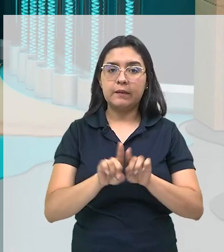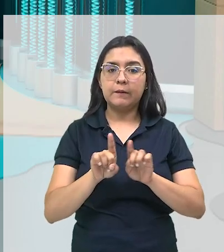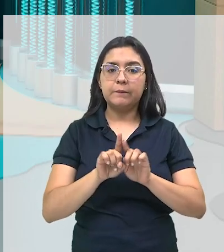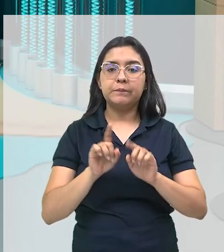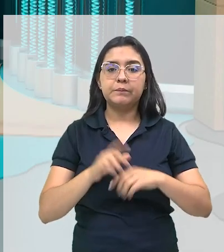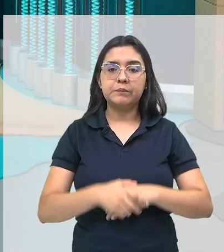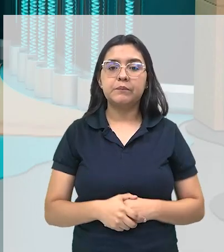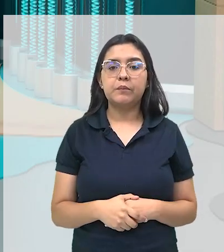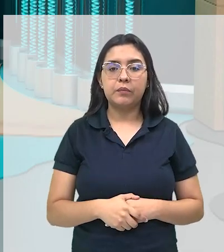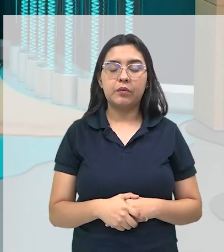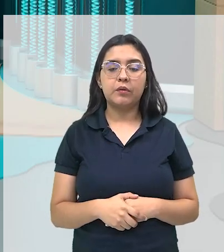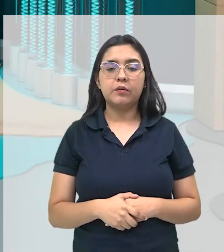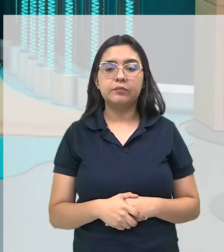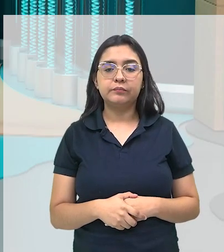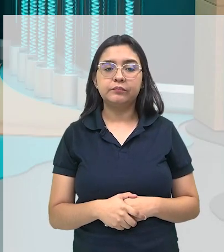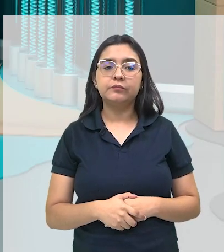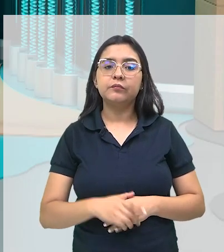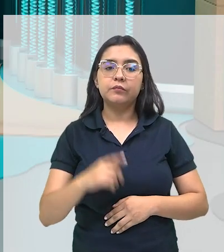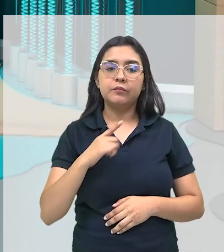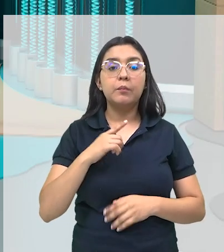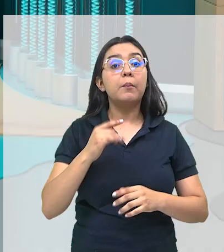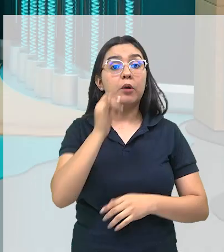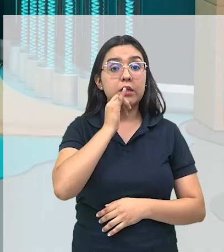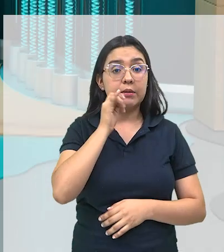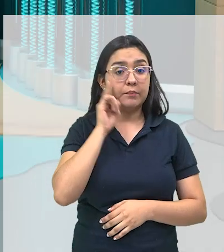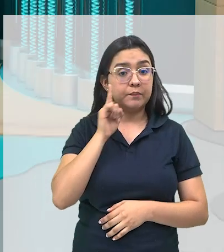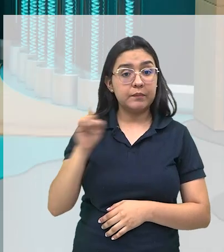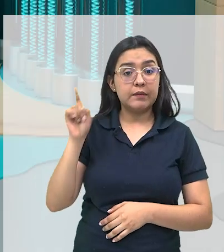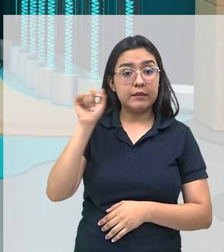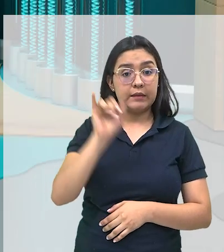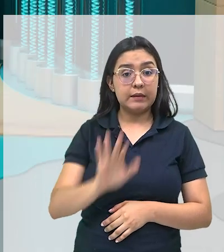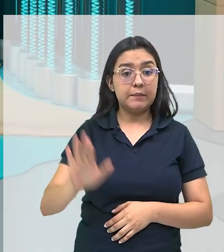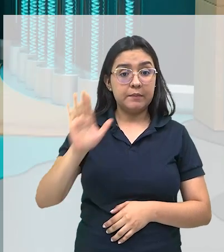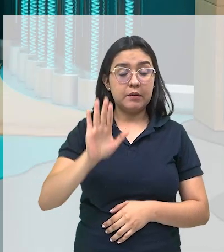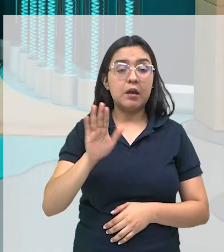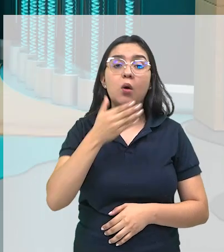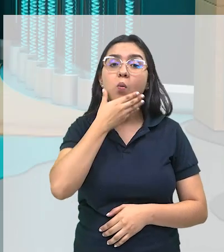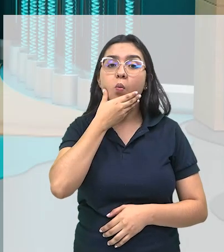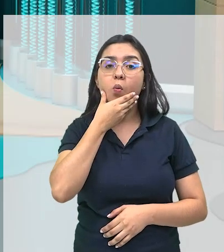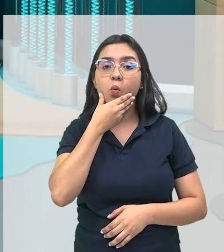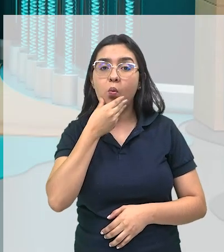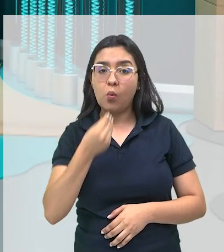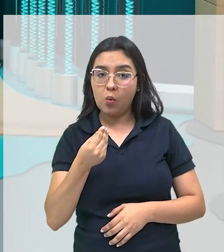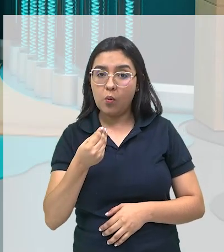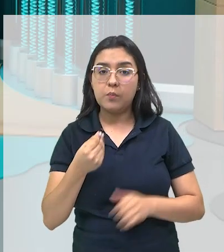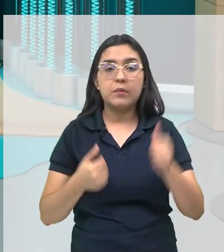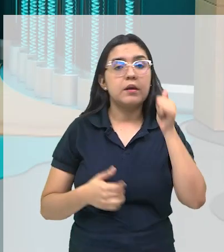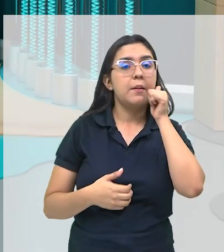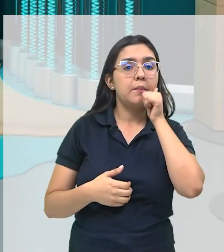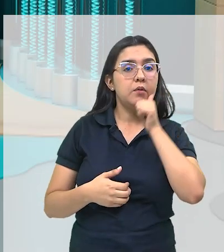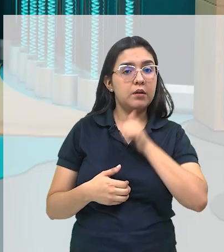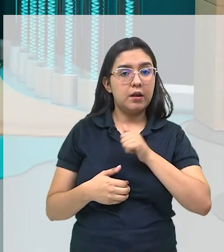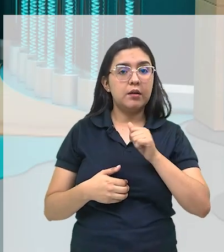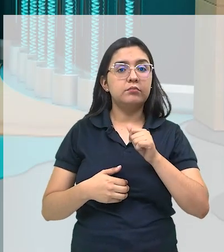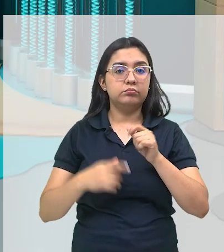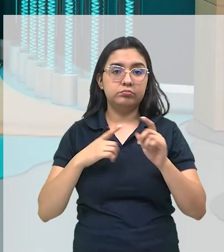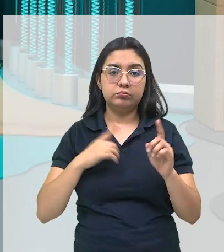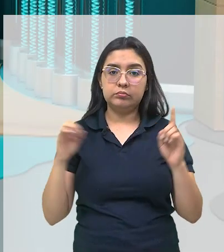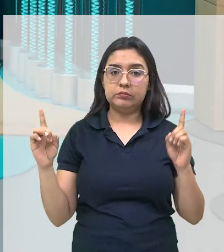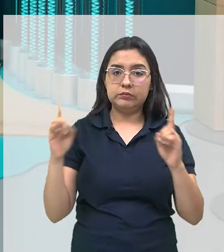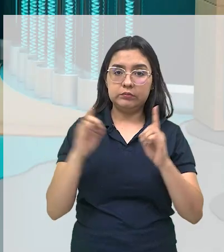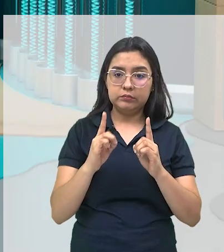segura, apoia a mão, né? No caso do casal, geralmente é o cavalheiro e a dama, né? Então, o cavalheiro é